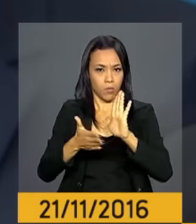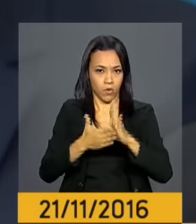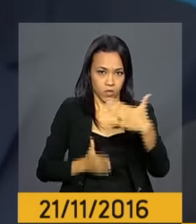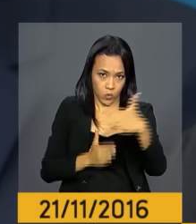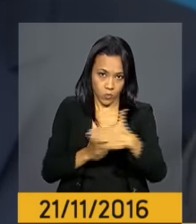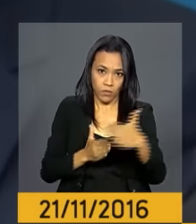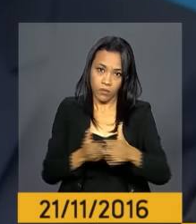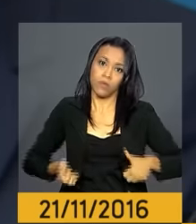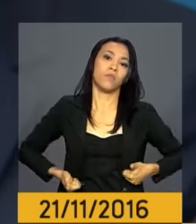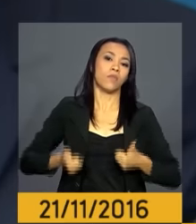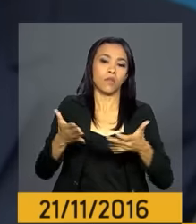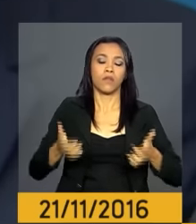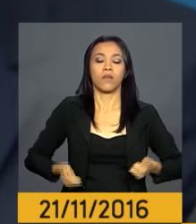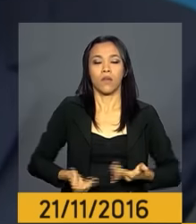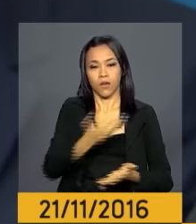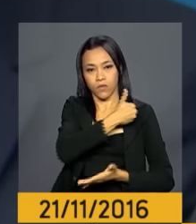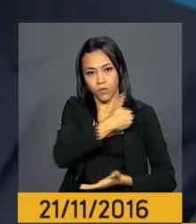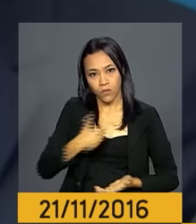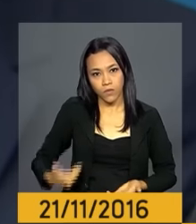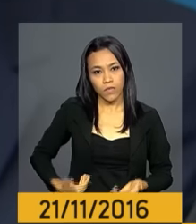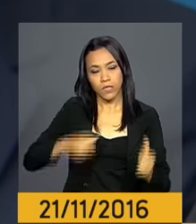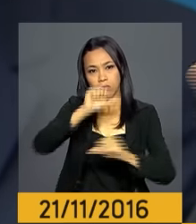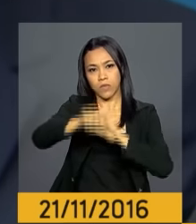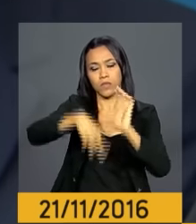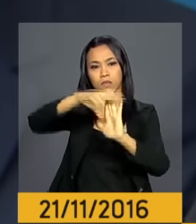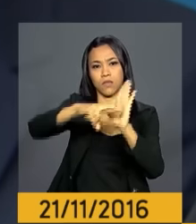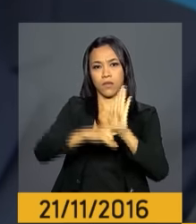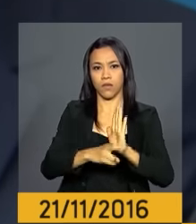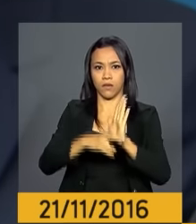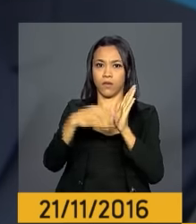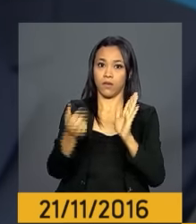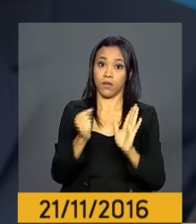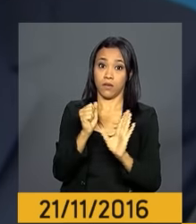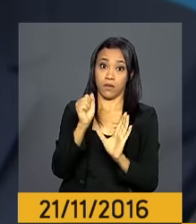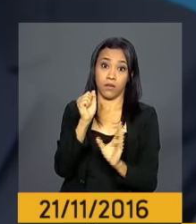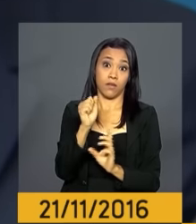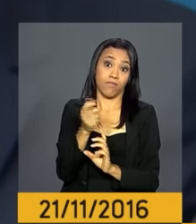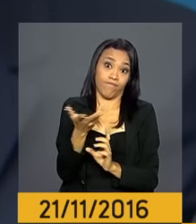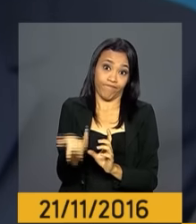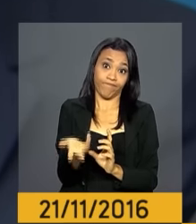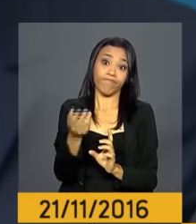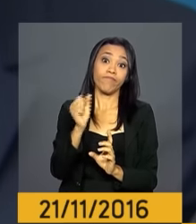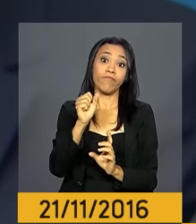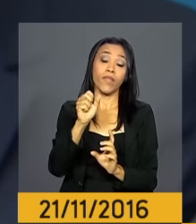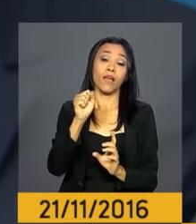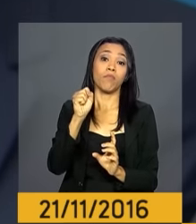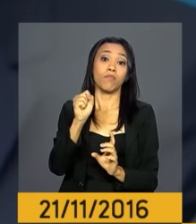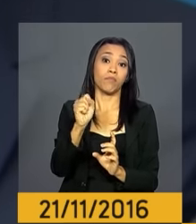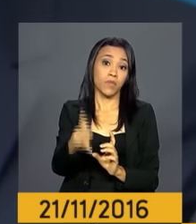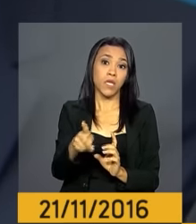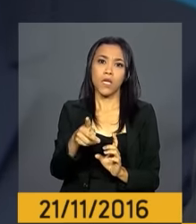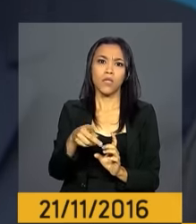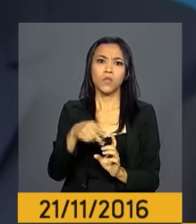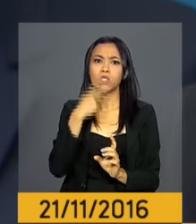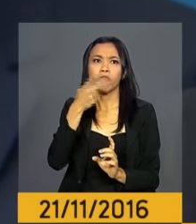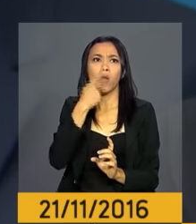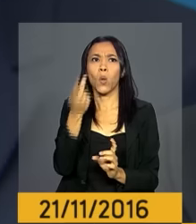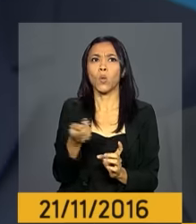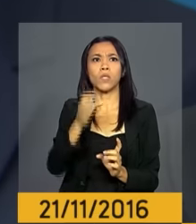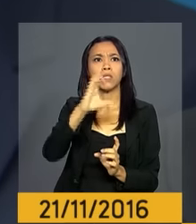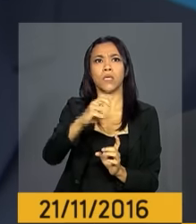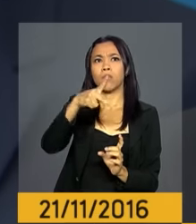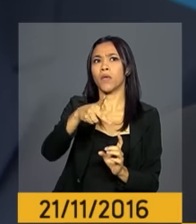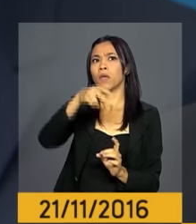do instante que nós falamos na reforma da Previdência, não se falou mais em CPMF, não se falou mais em tributo.